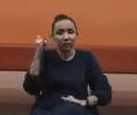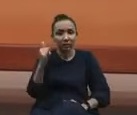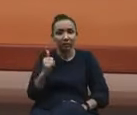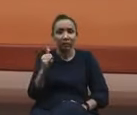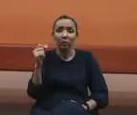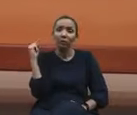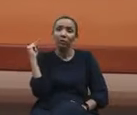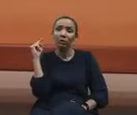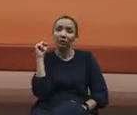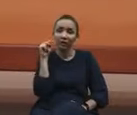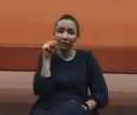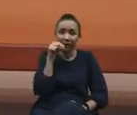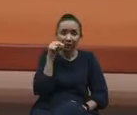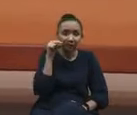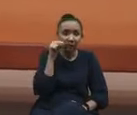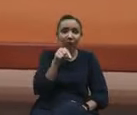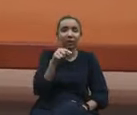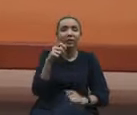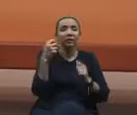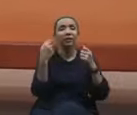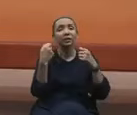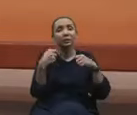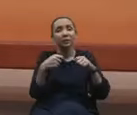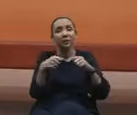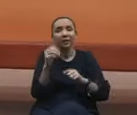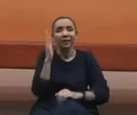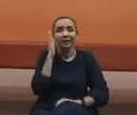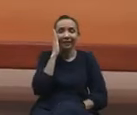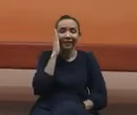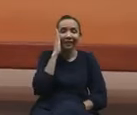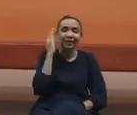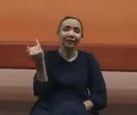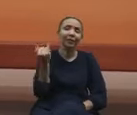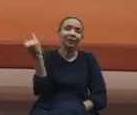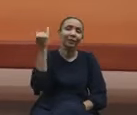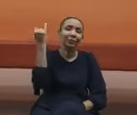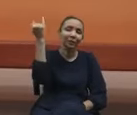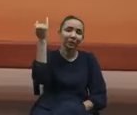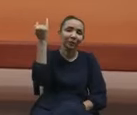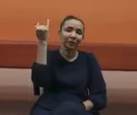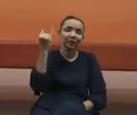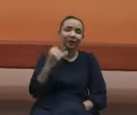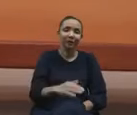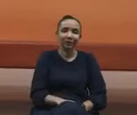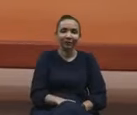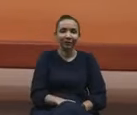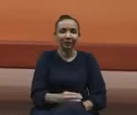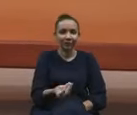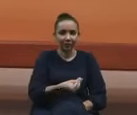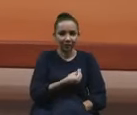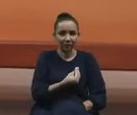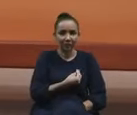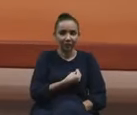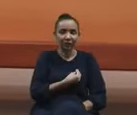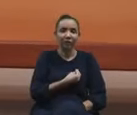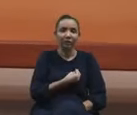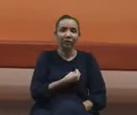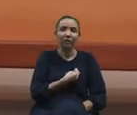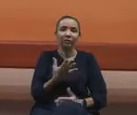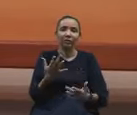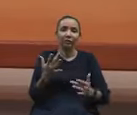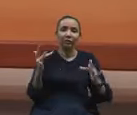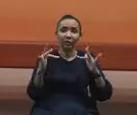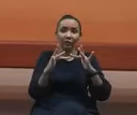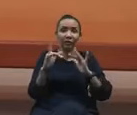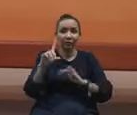e como é que eu posso fazer para ter acesso aos mistérios olha aqui ele já aou agora volta lá pro pro cinco pro três